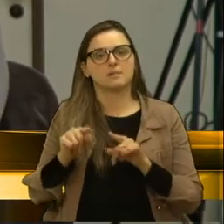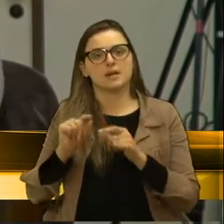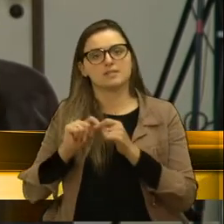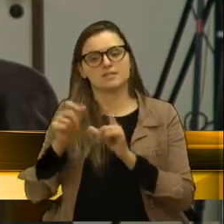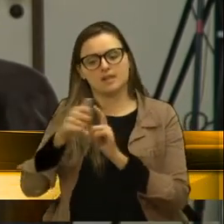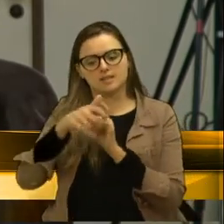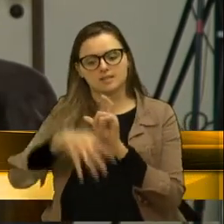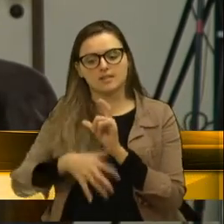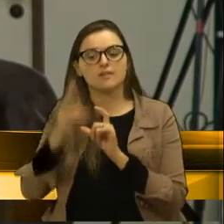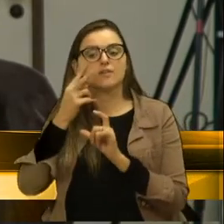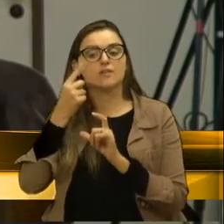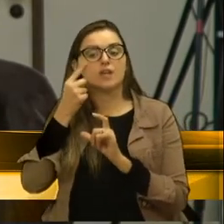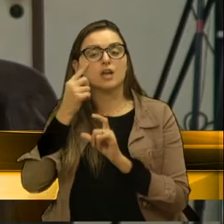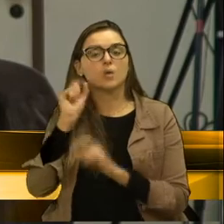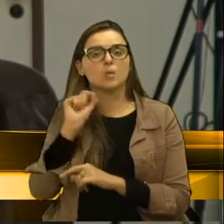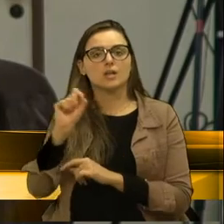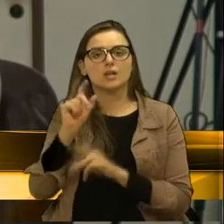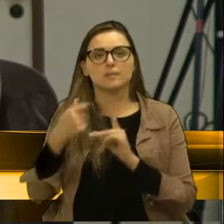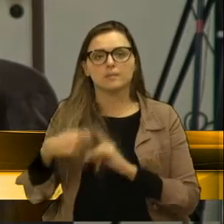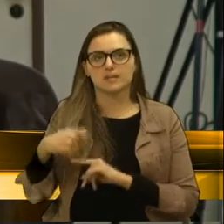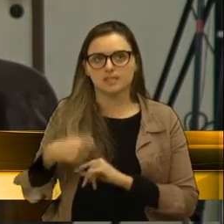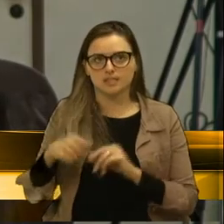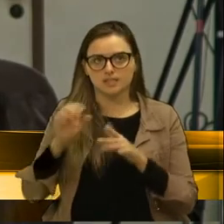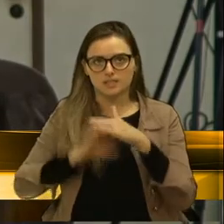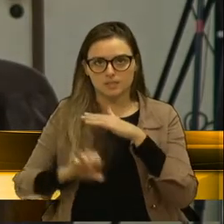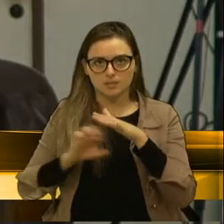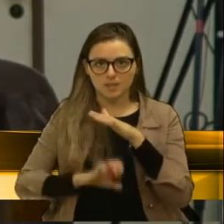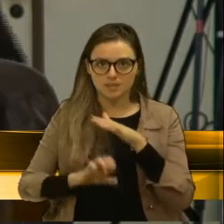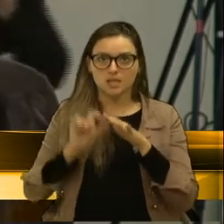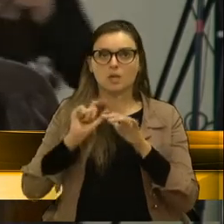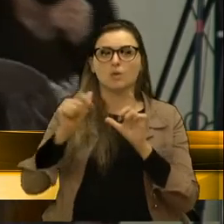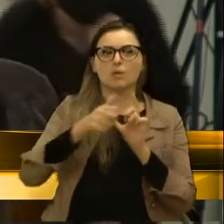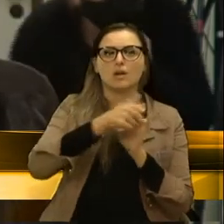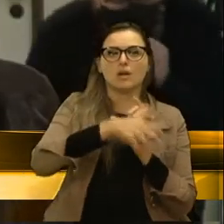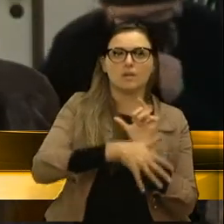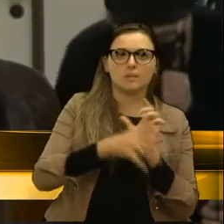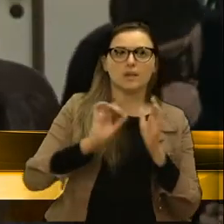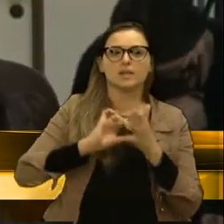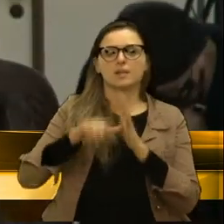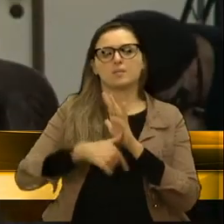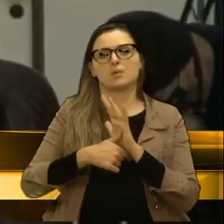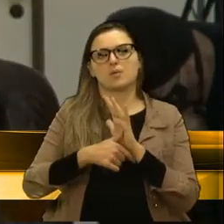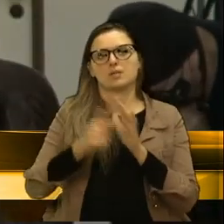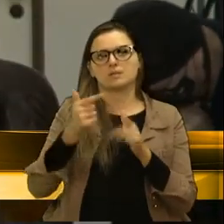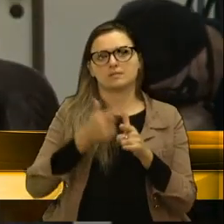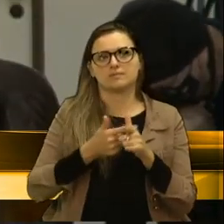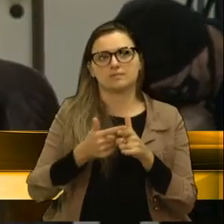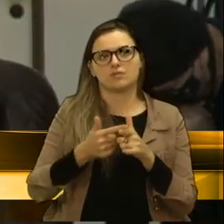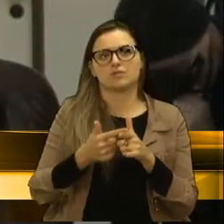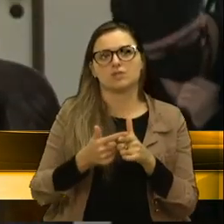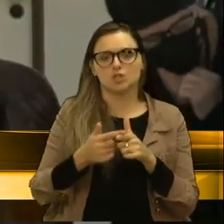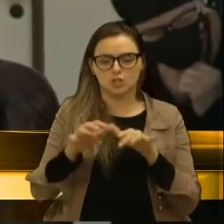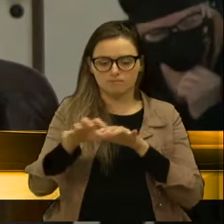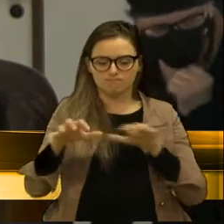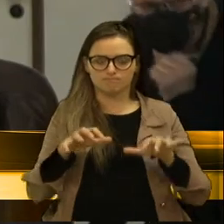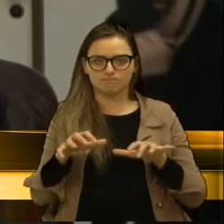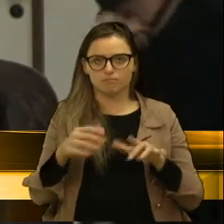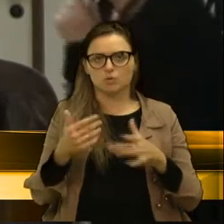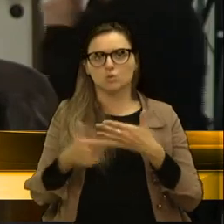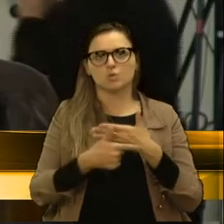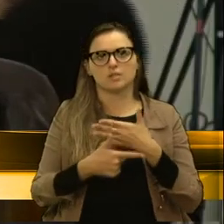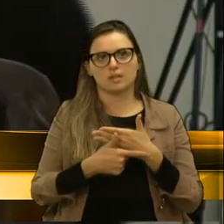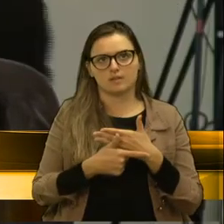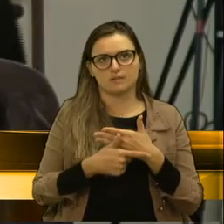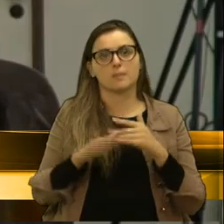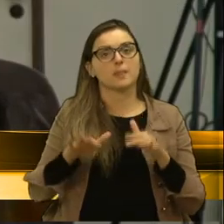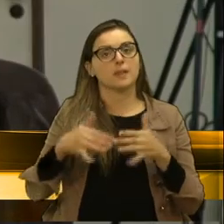que necessidade nós temos, que organograma seria para daí depois fazer a distribuição. Então,